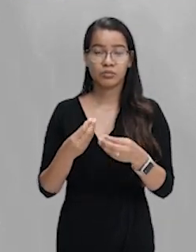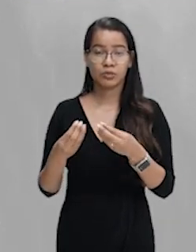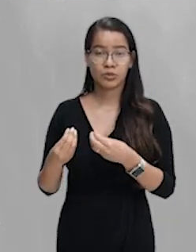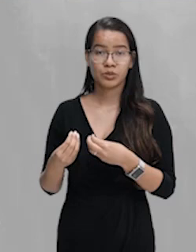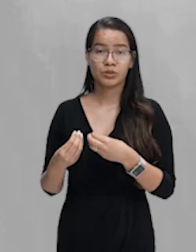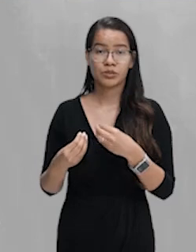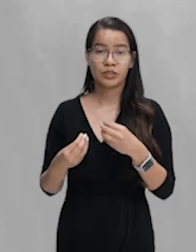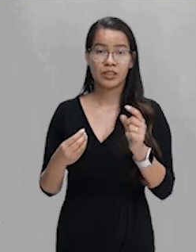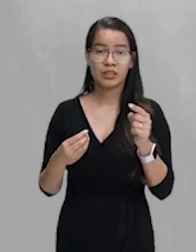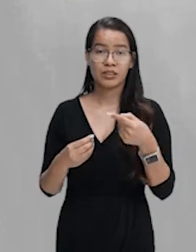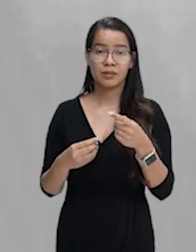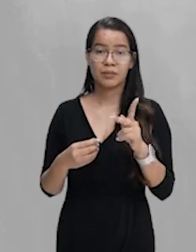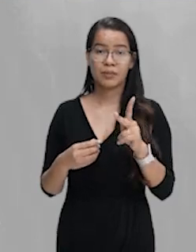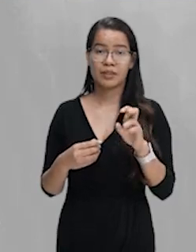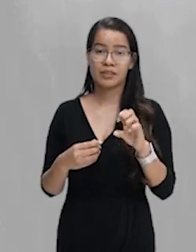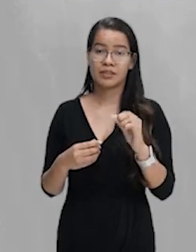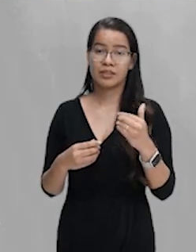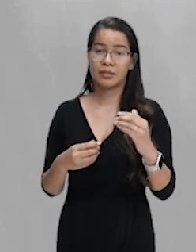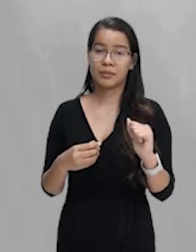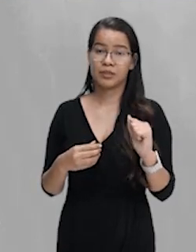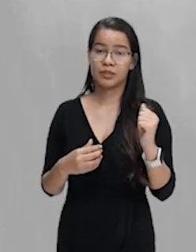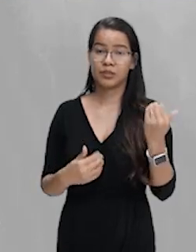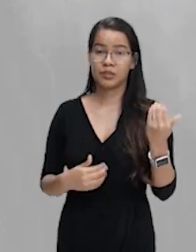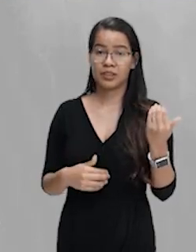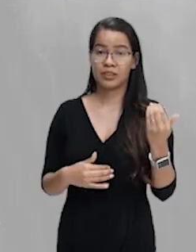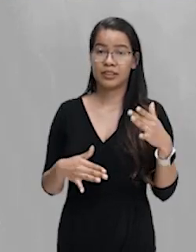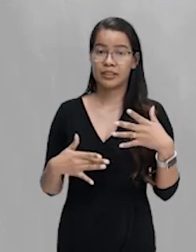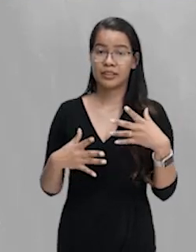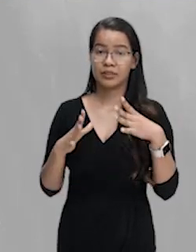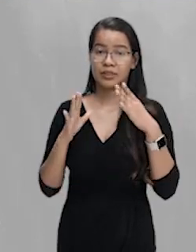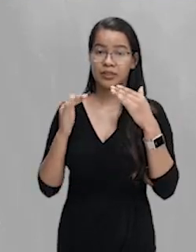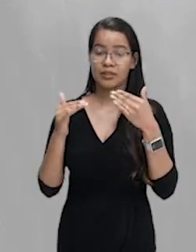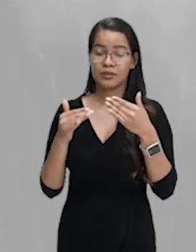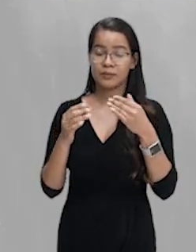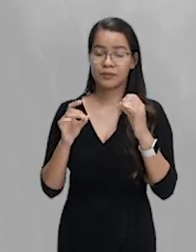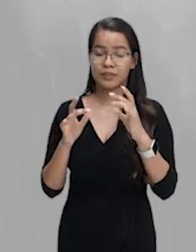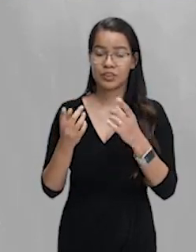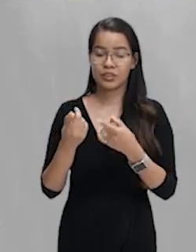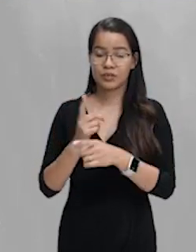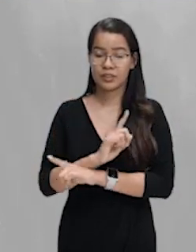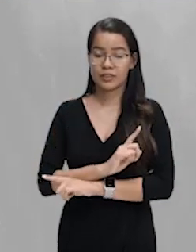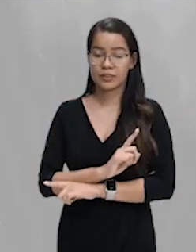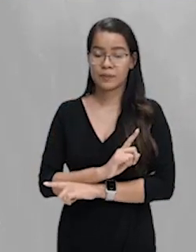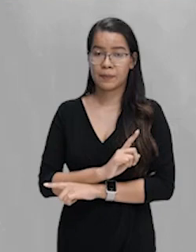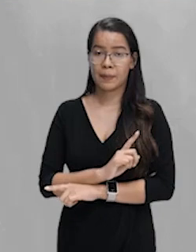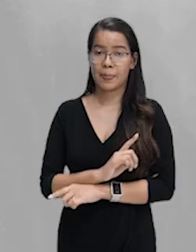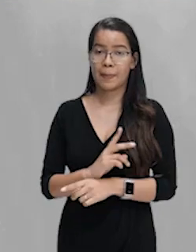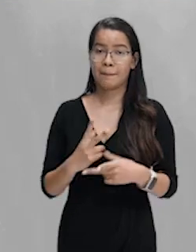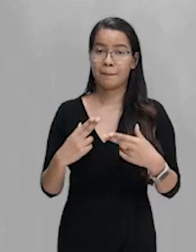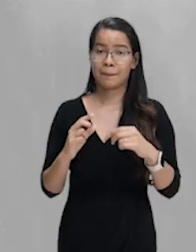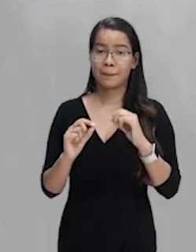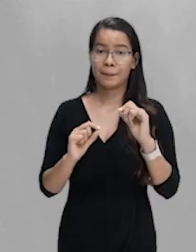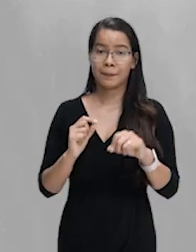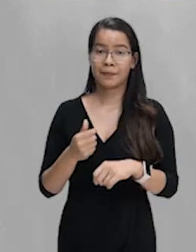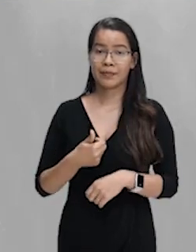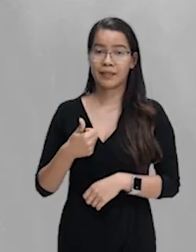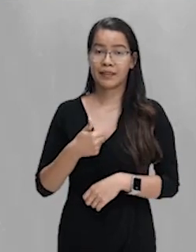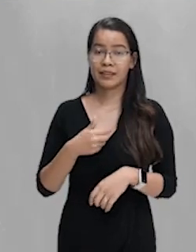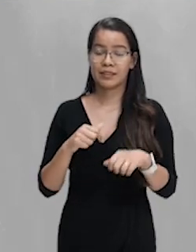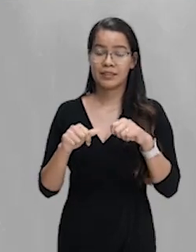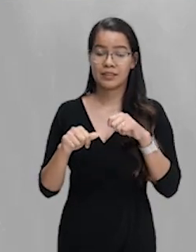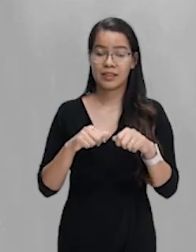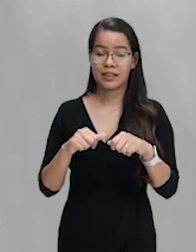tá? Essa peça para poder tocá-la. Então, olha só a inversão. Embora a primeira ação dela no passado